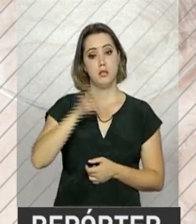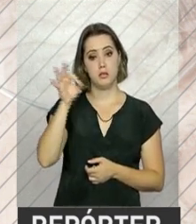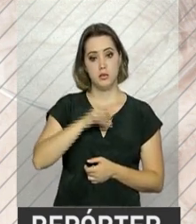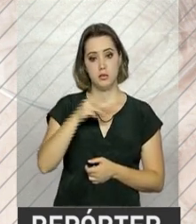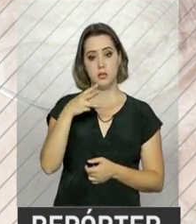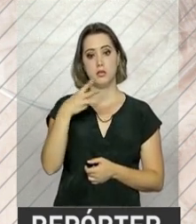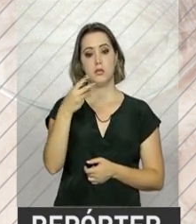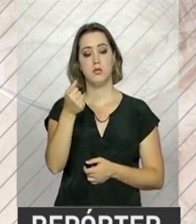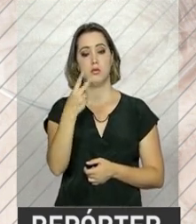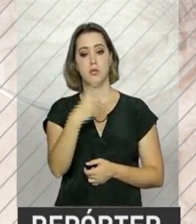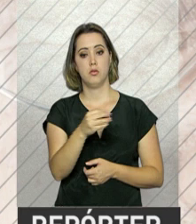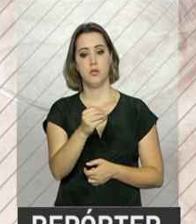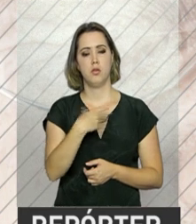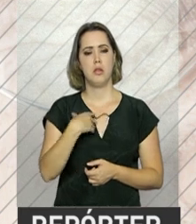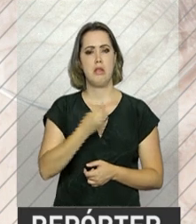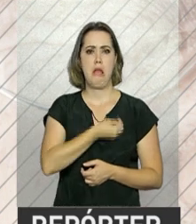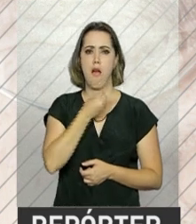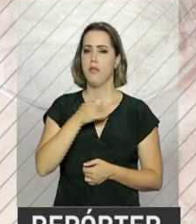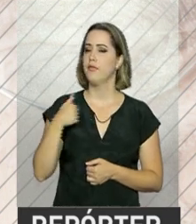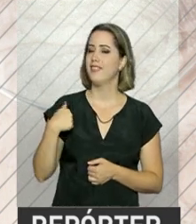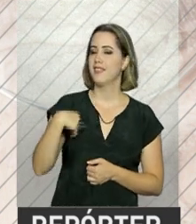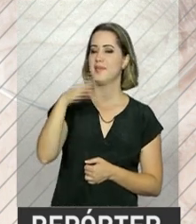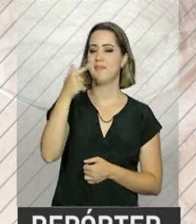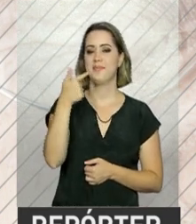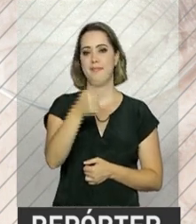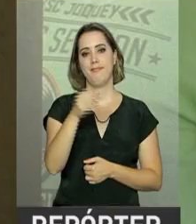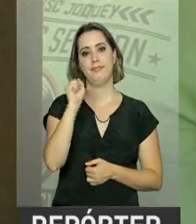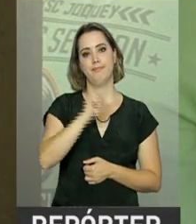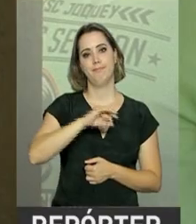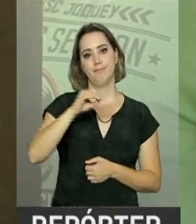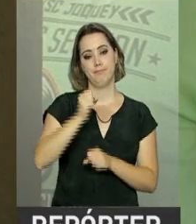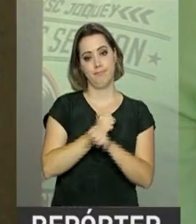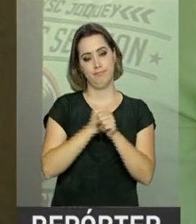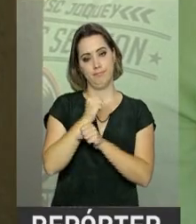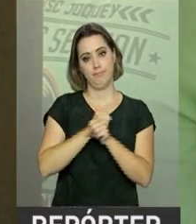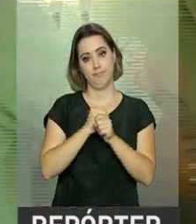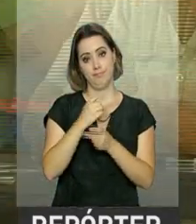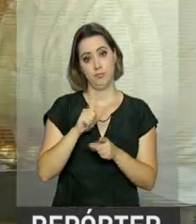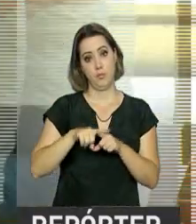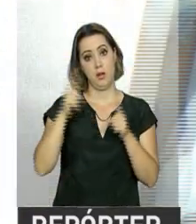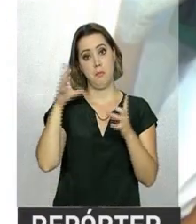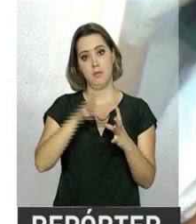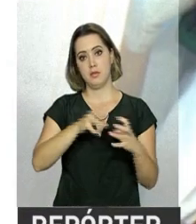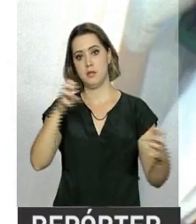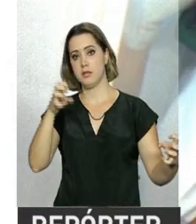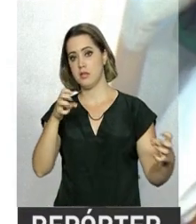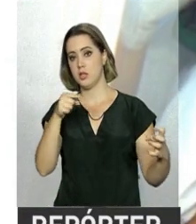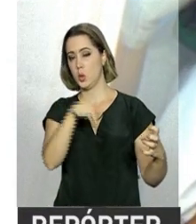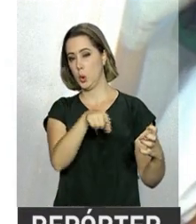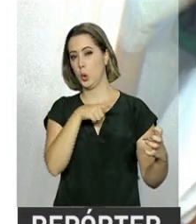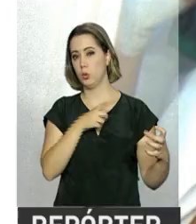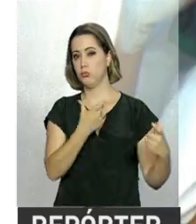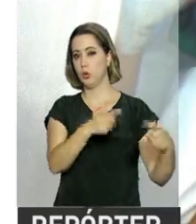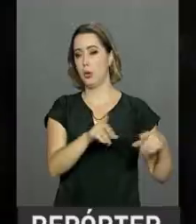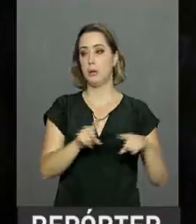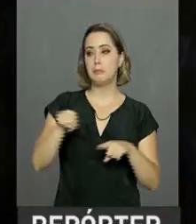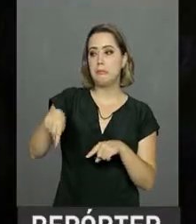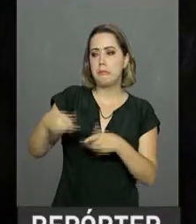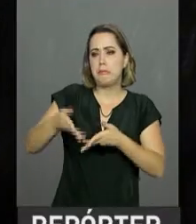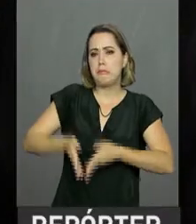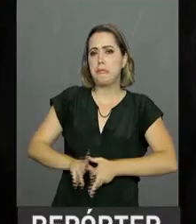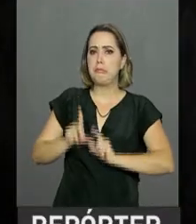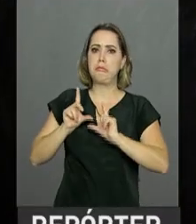a expectativa de vida deve passar dos 78 anos mais idosos por um lado menos Nascimentos por outro